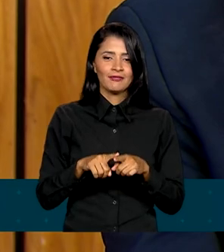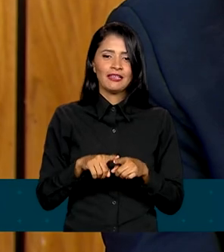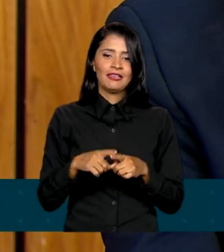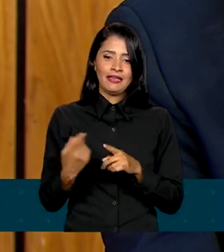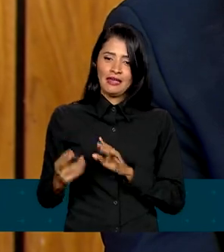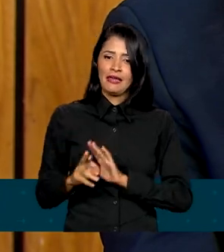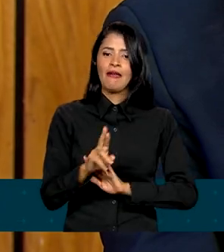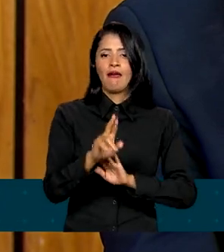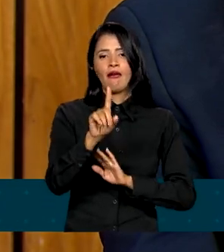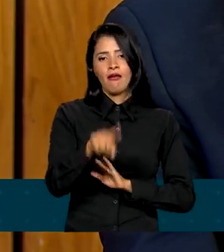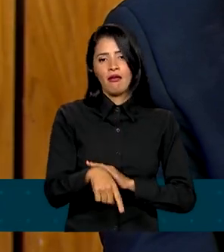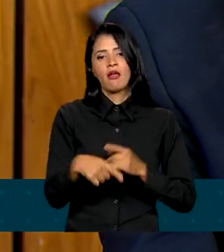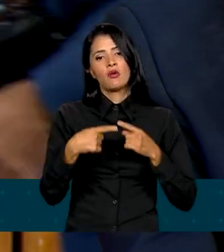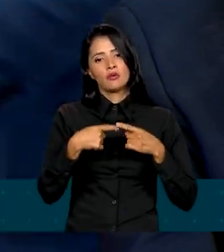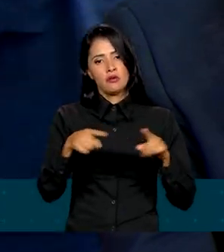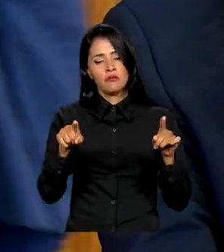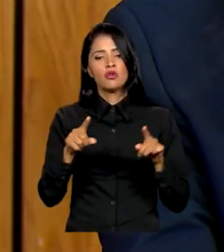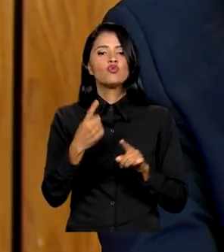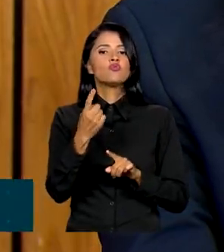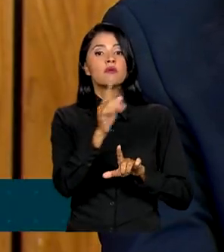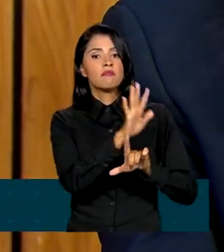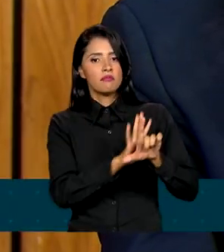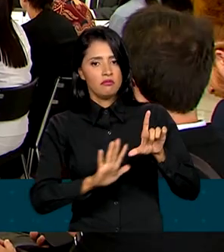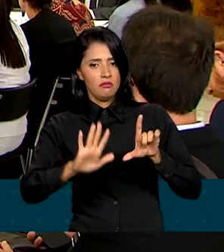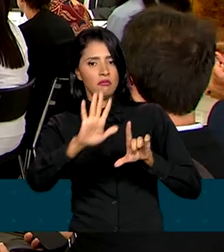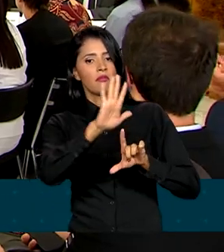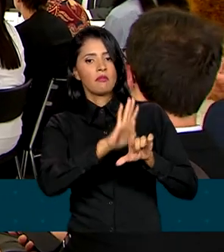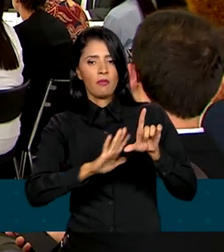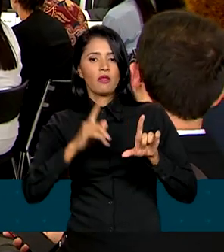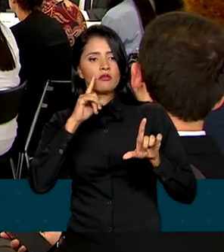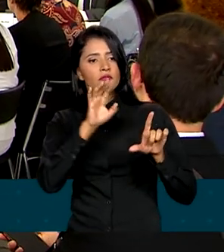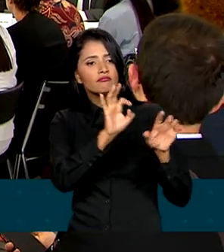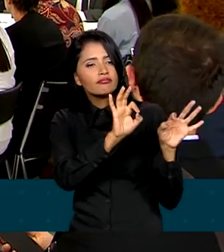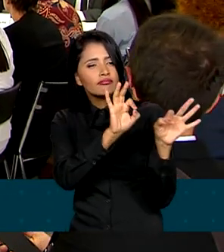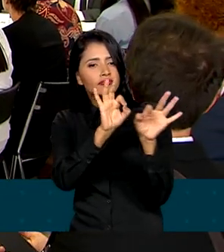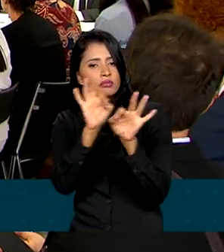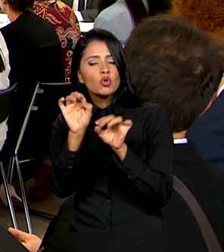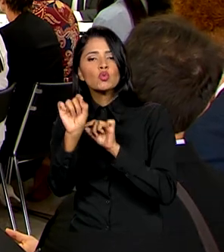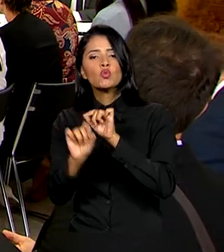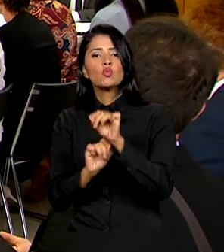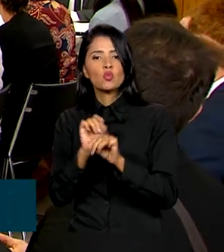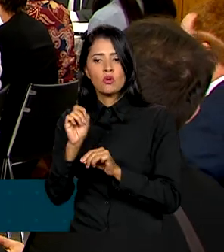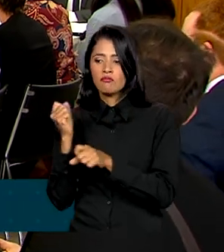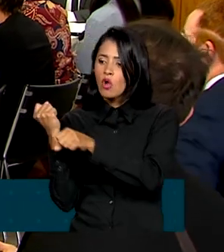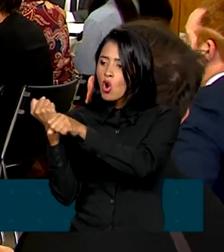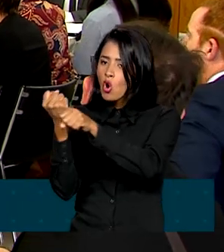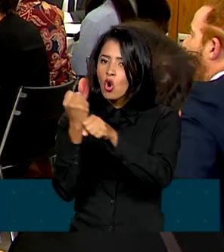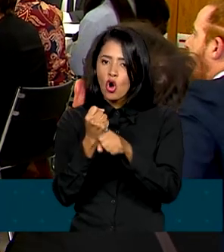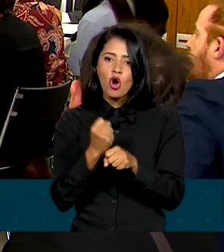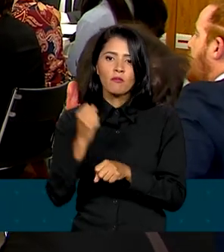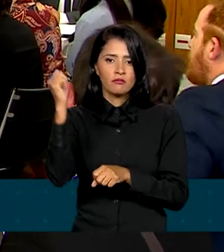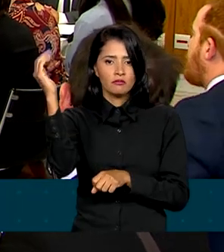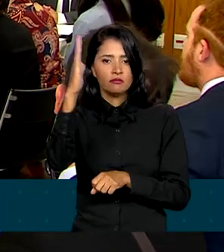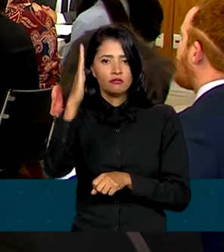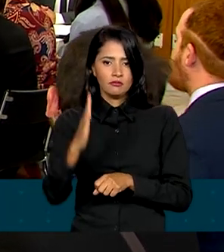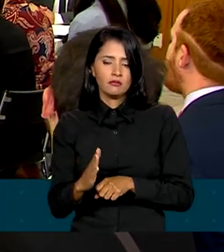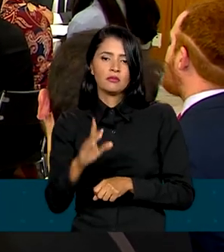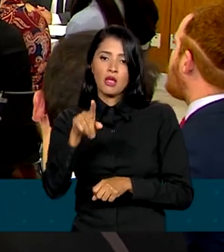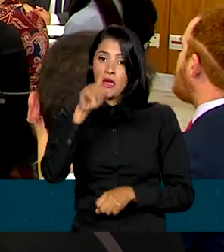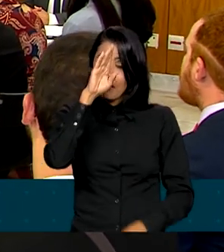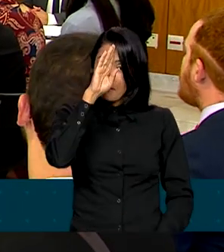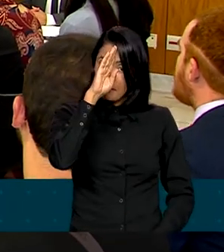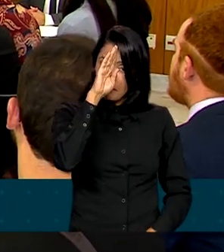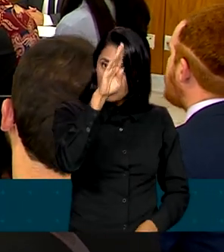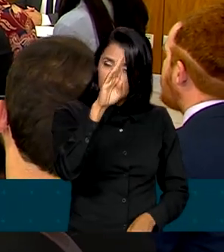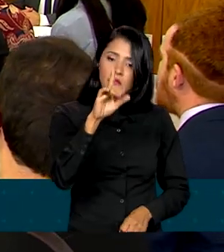justamente o lançamento de uma das plataformas, né, de acompanhamento das obras, que é, acho que, uma das